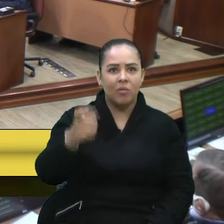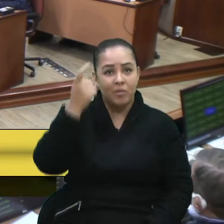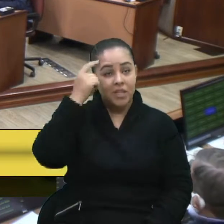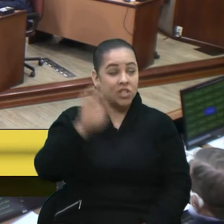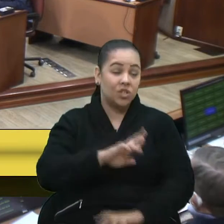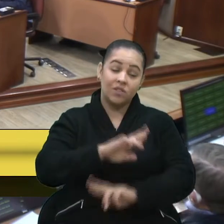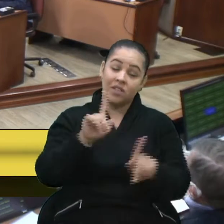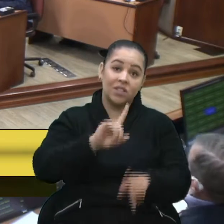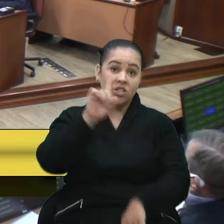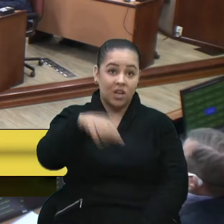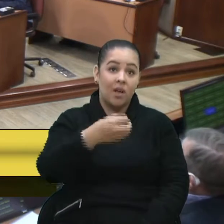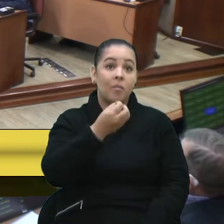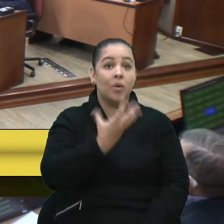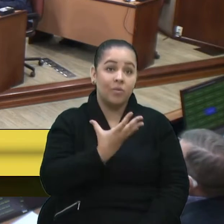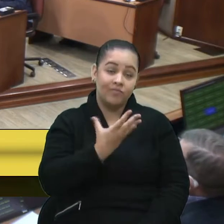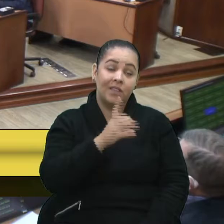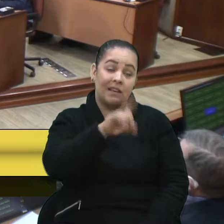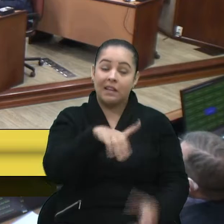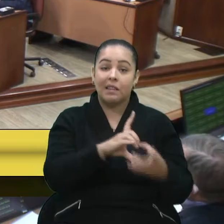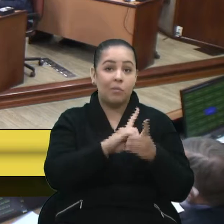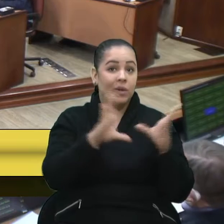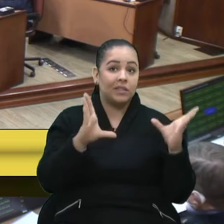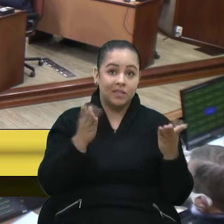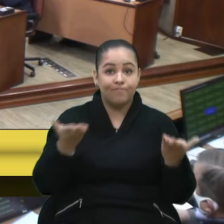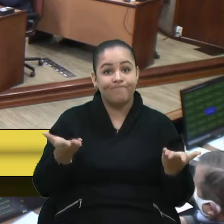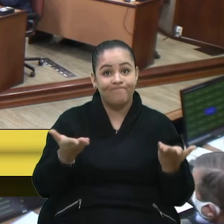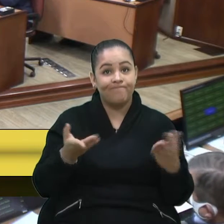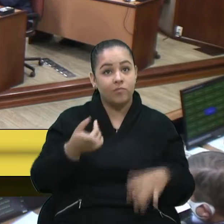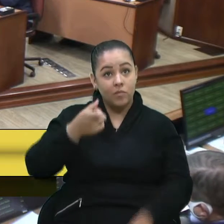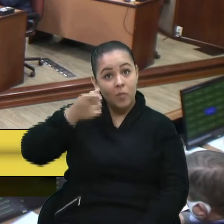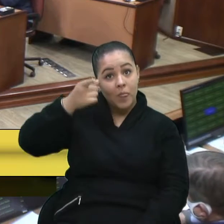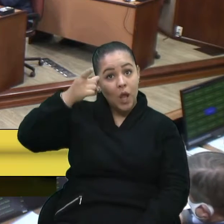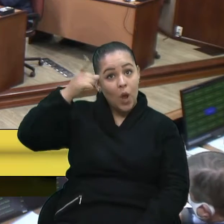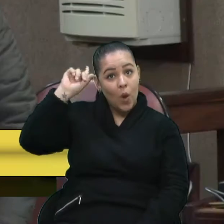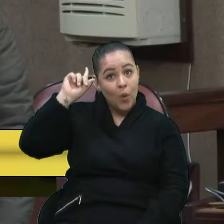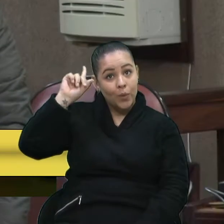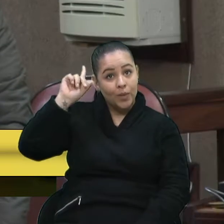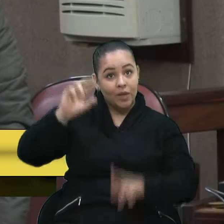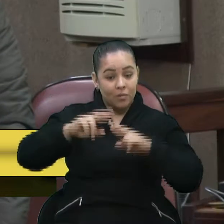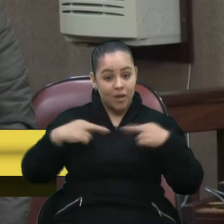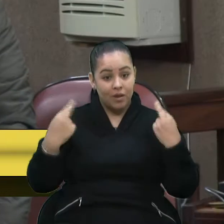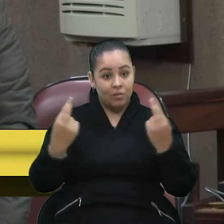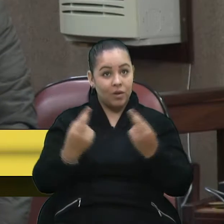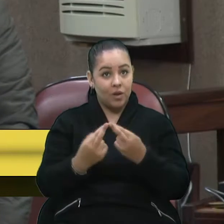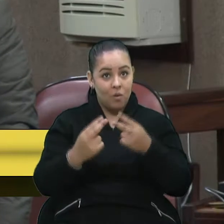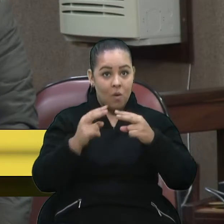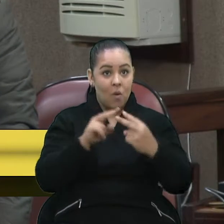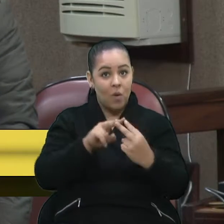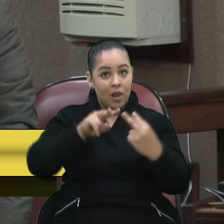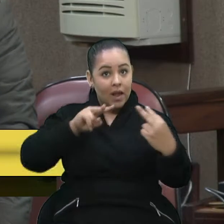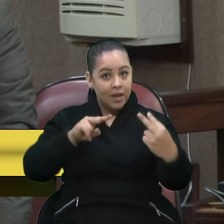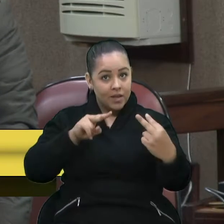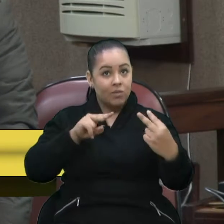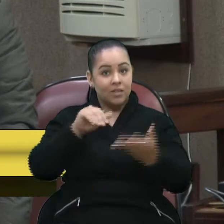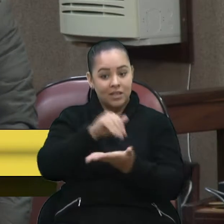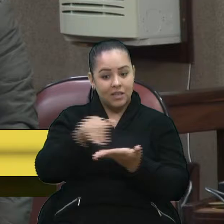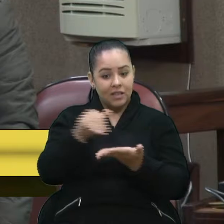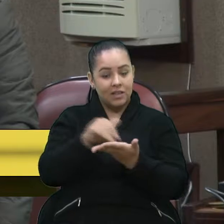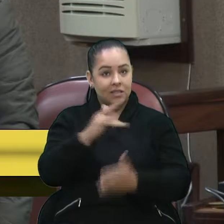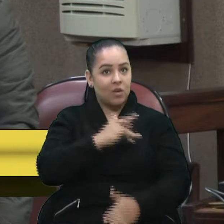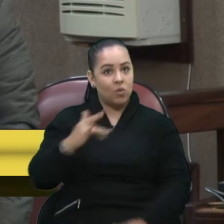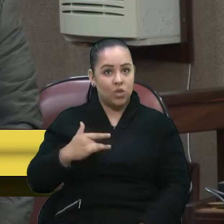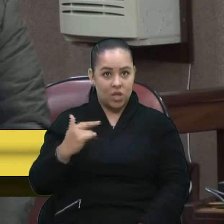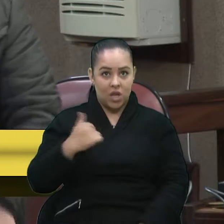bom, né? Essa é a democracia. Ontem, numa reunião online com a secretária de Saúde, eu e o vereador Lucas,